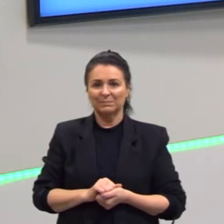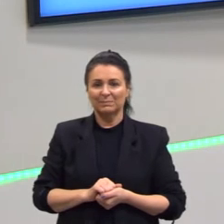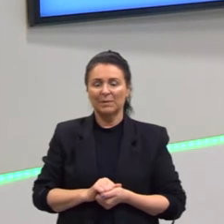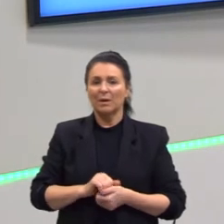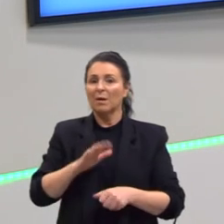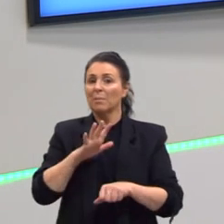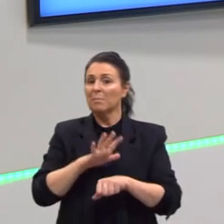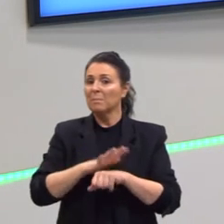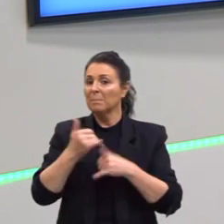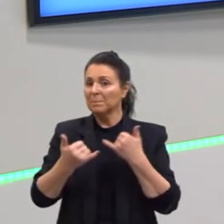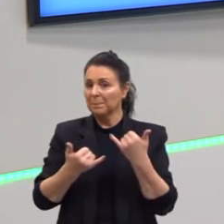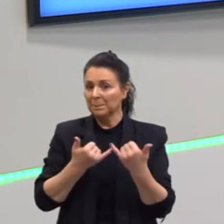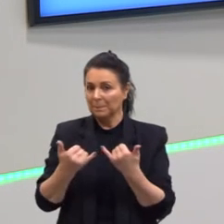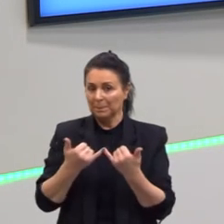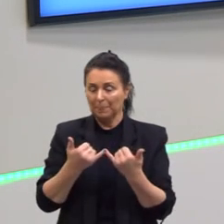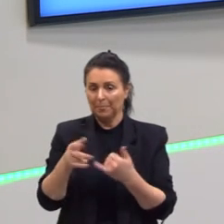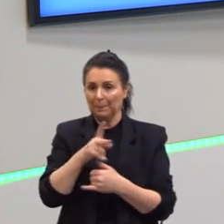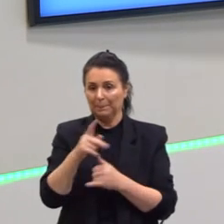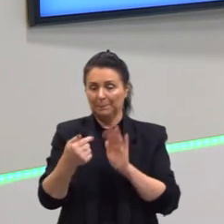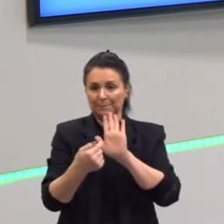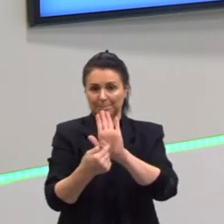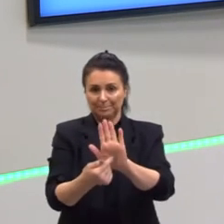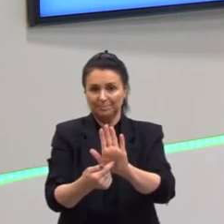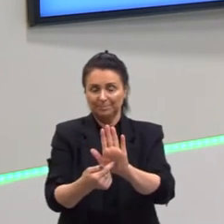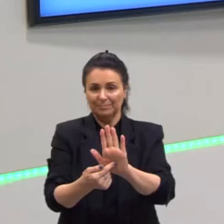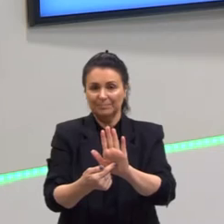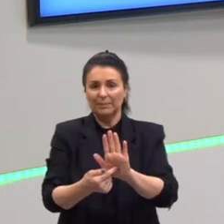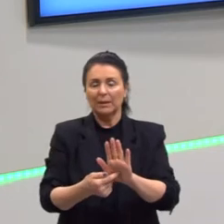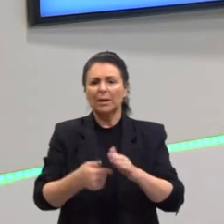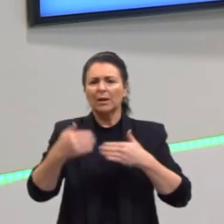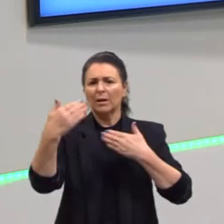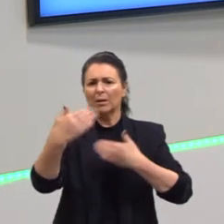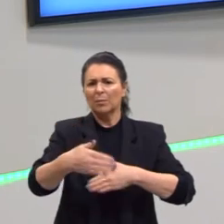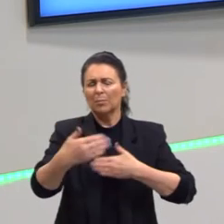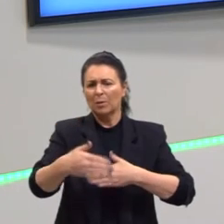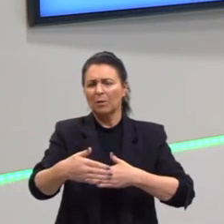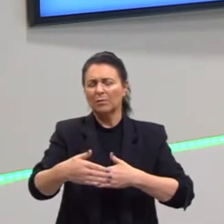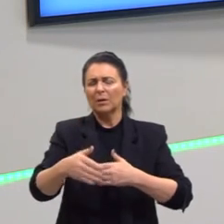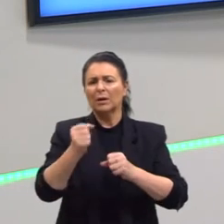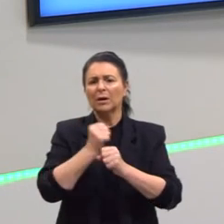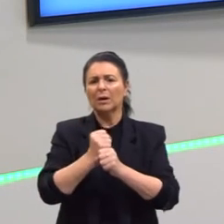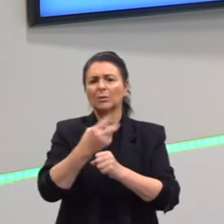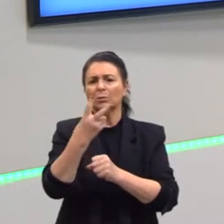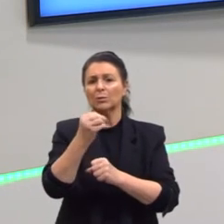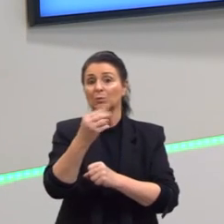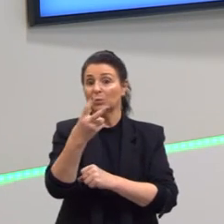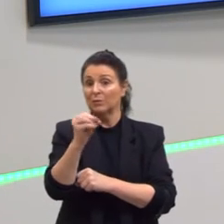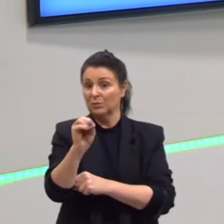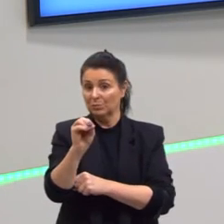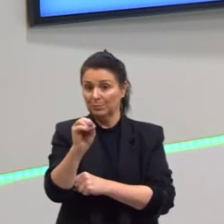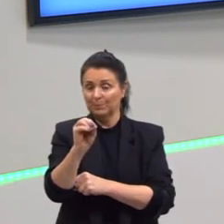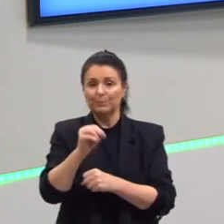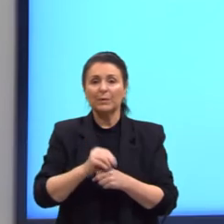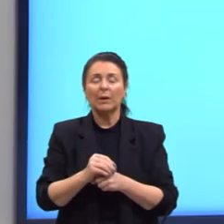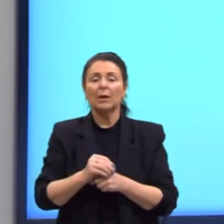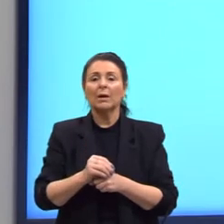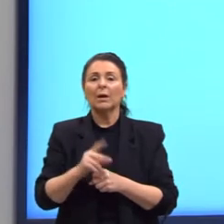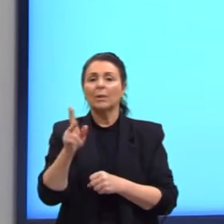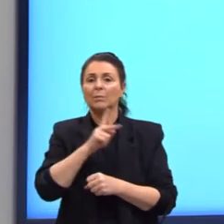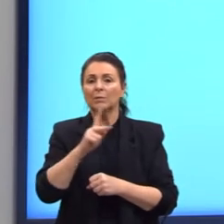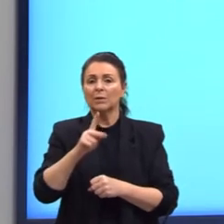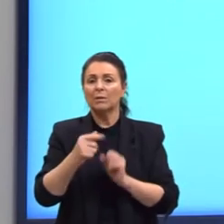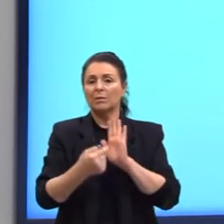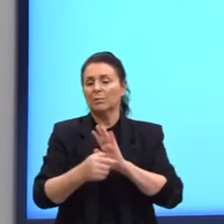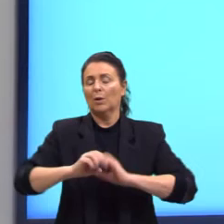é mais um exemplo e agora sz é um pouquinho do da prova de 2020 e nem exemplo eu trago um